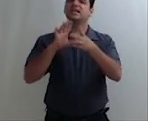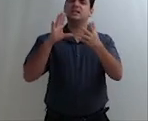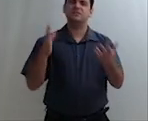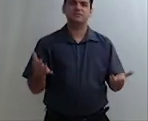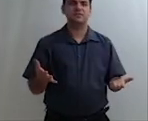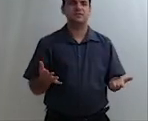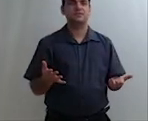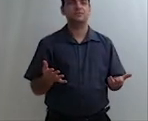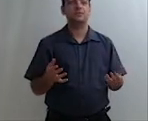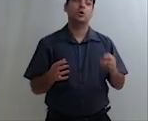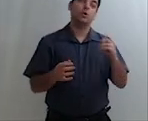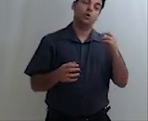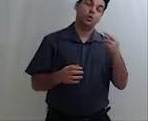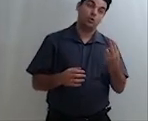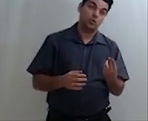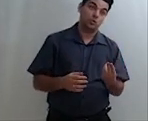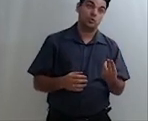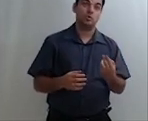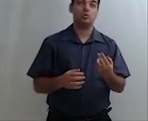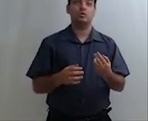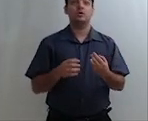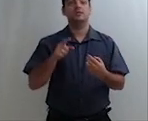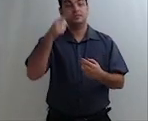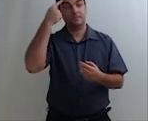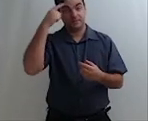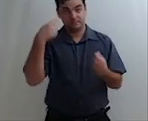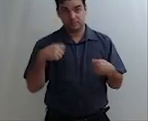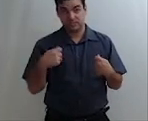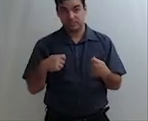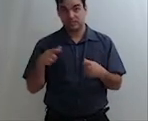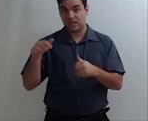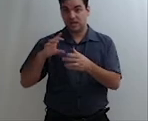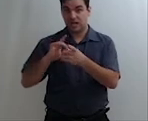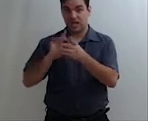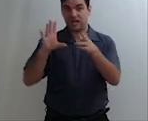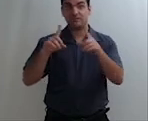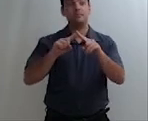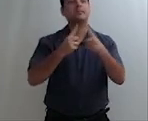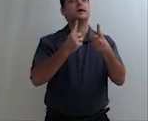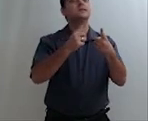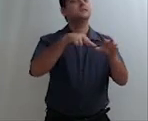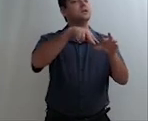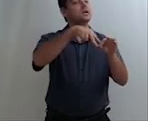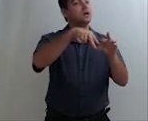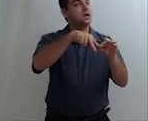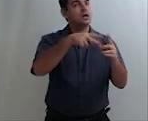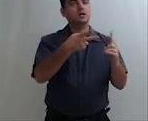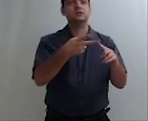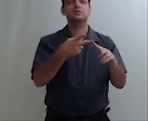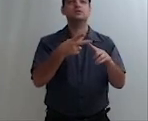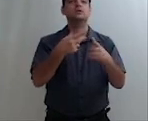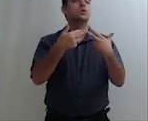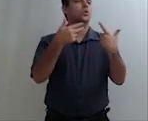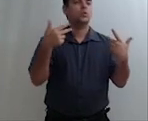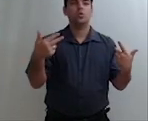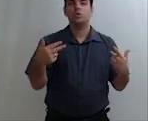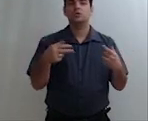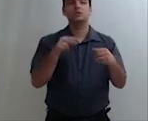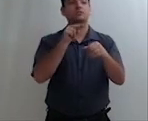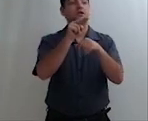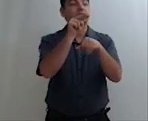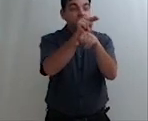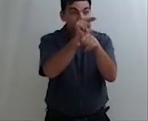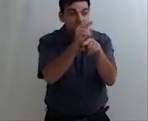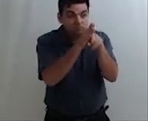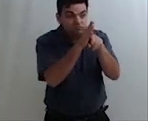cautelares a serem eh alencados 319 319 do Código de Processo Penal